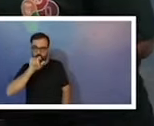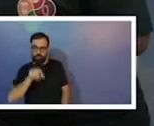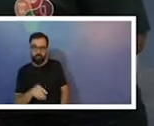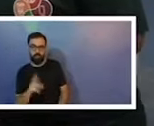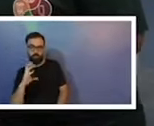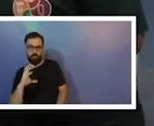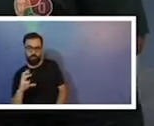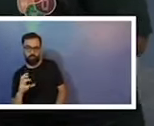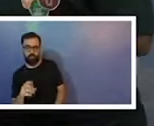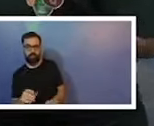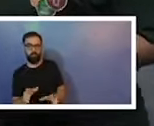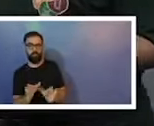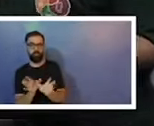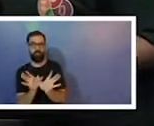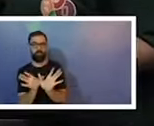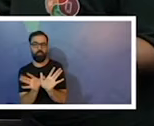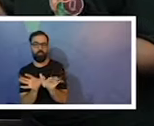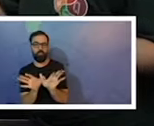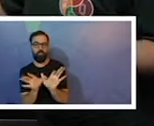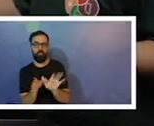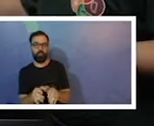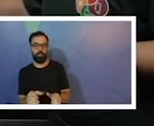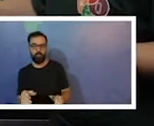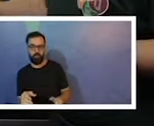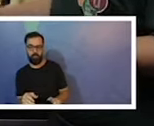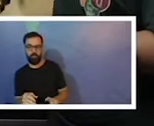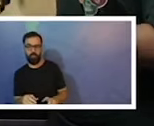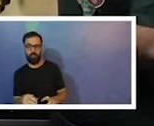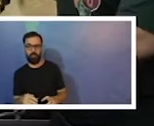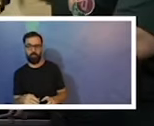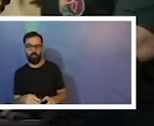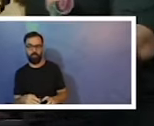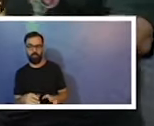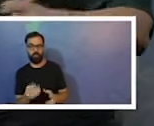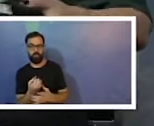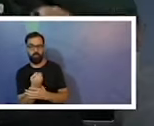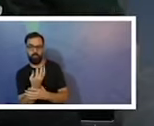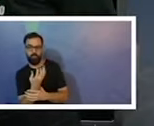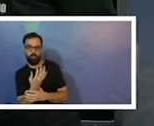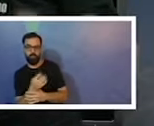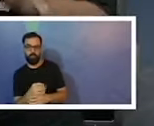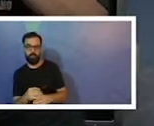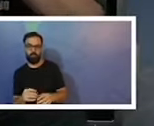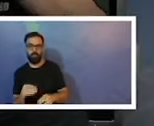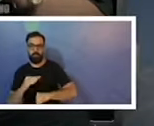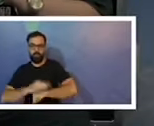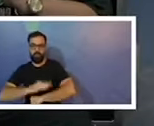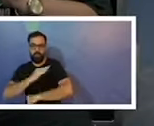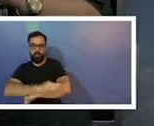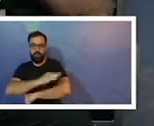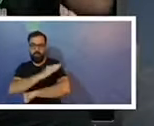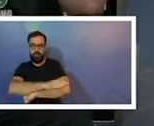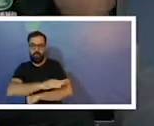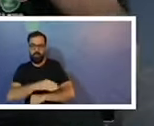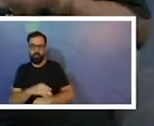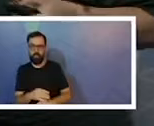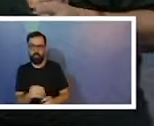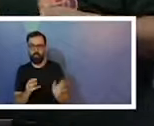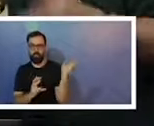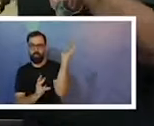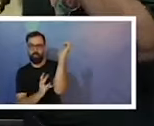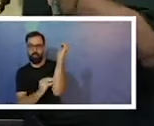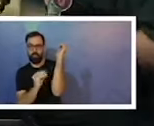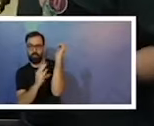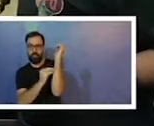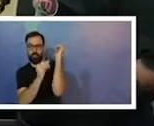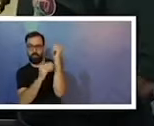C, libélula, planta, sapo, cigarra, gavião e cobra. Olha como já aumentou. De novo, o